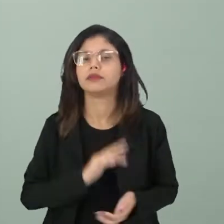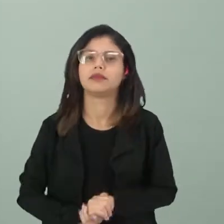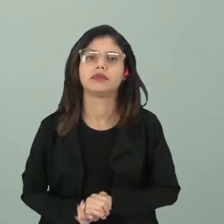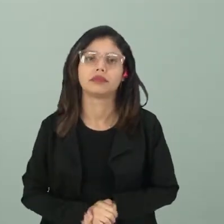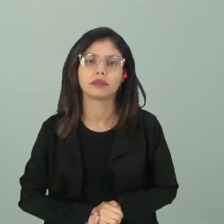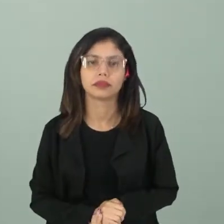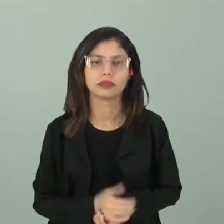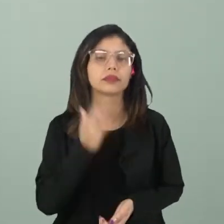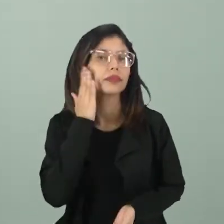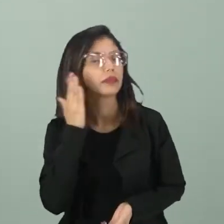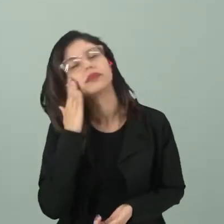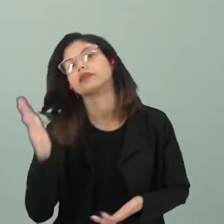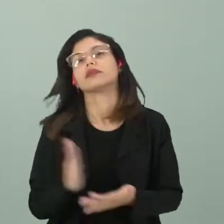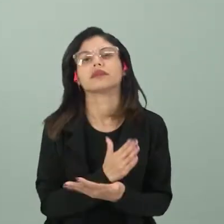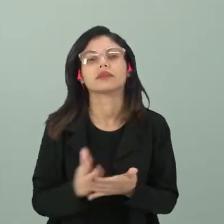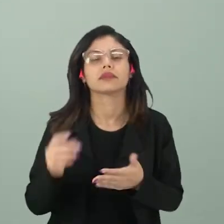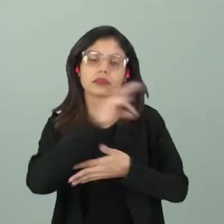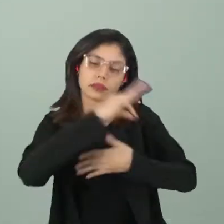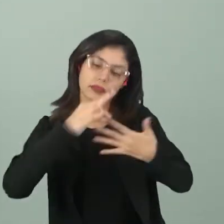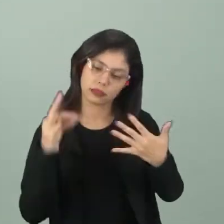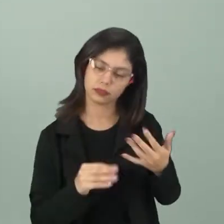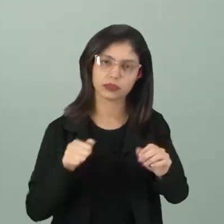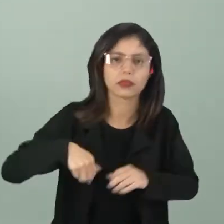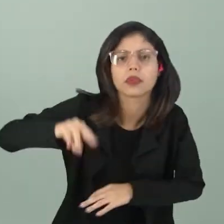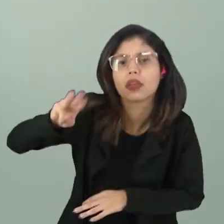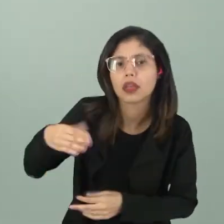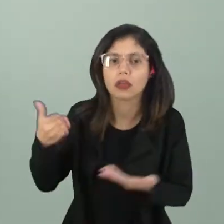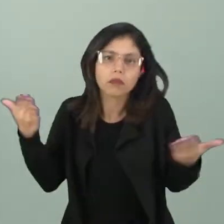E aí a gente vai entender alguns elementos, desde para